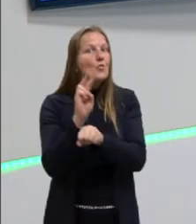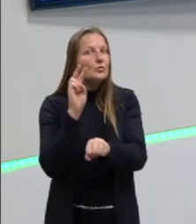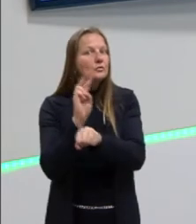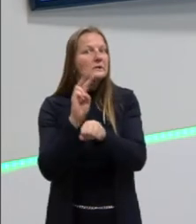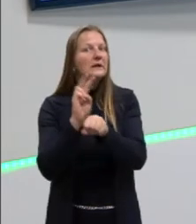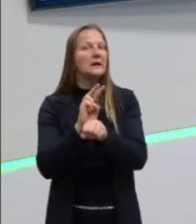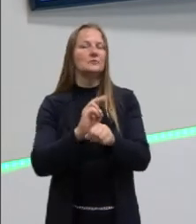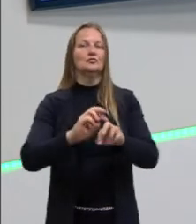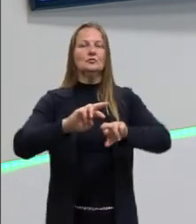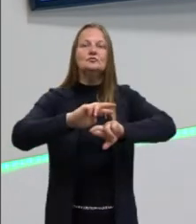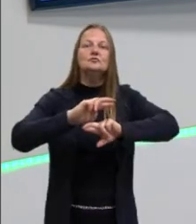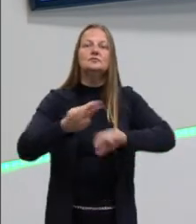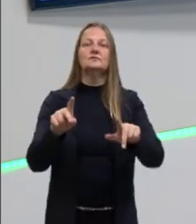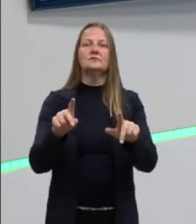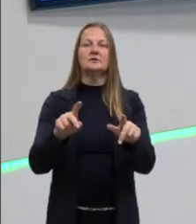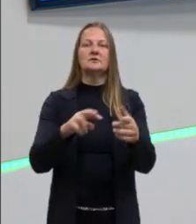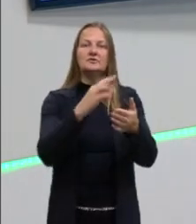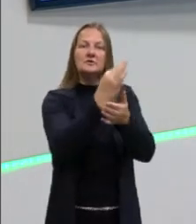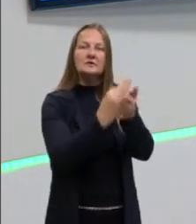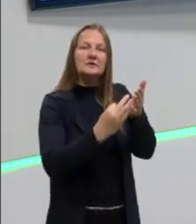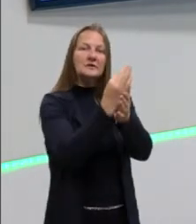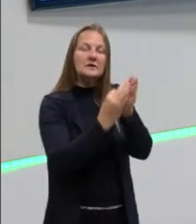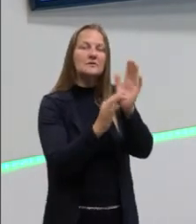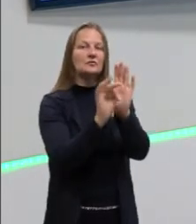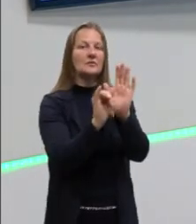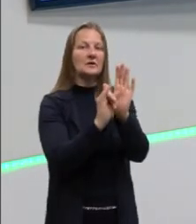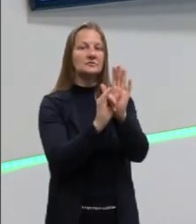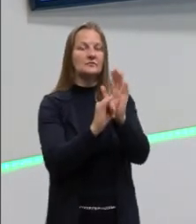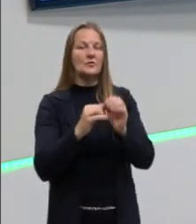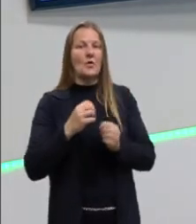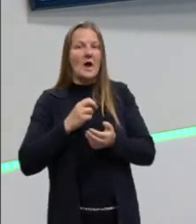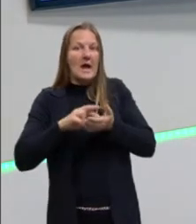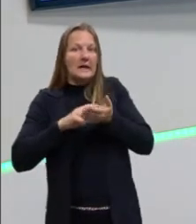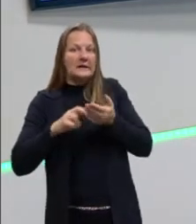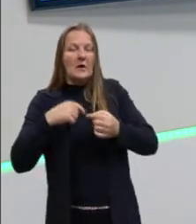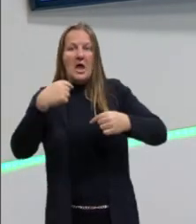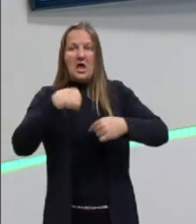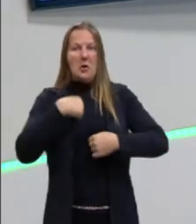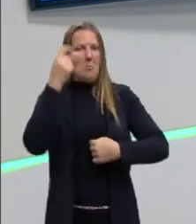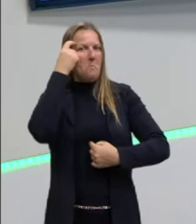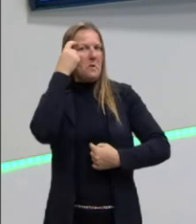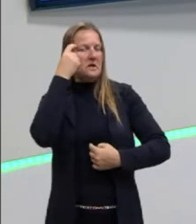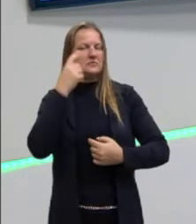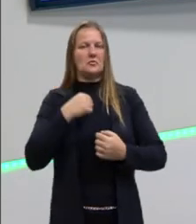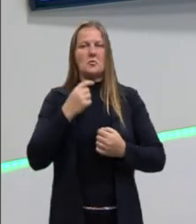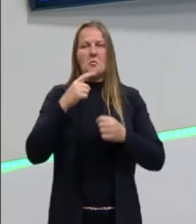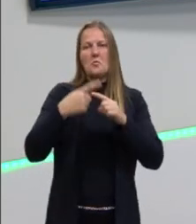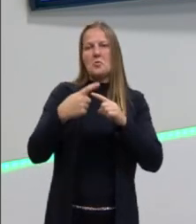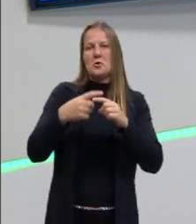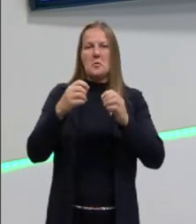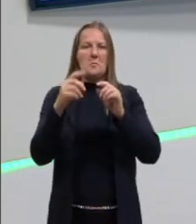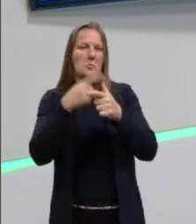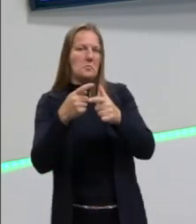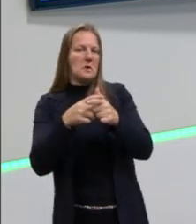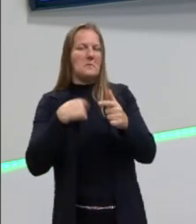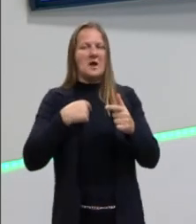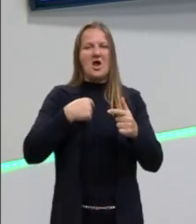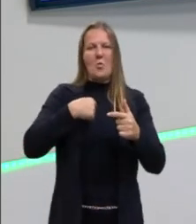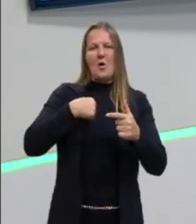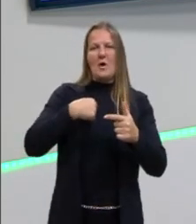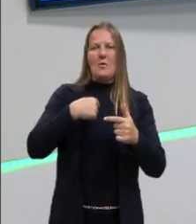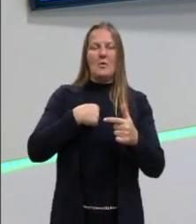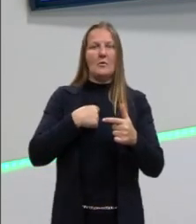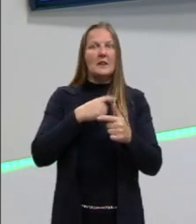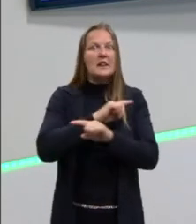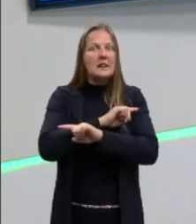então a gente jamais vai escrever a redação em primeira pessoa eu penso que para essa problemática ser resolvida